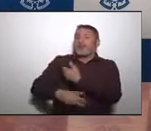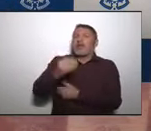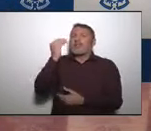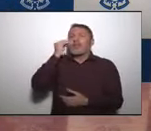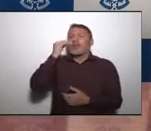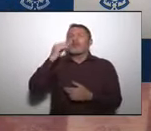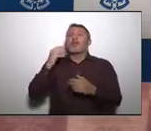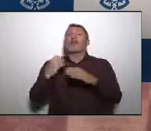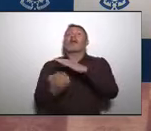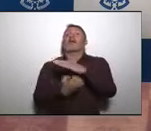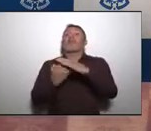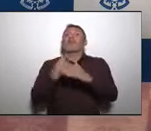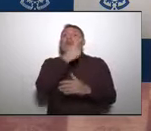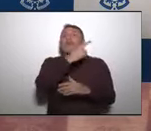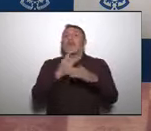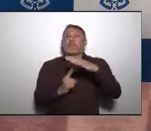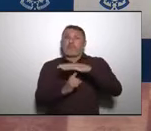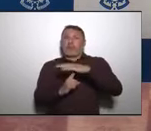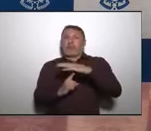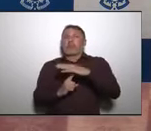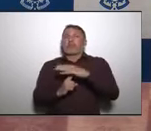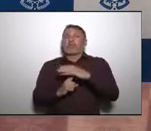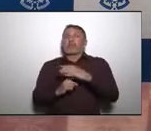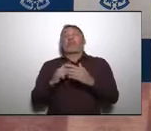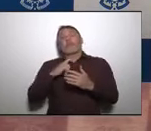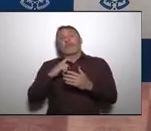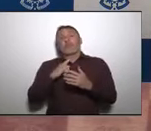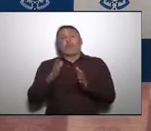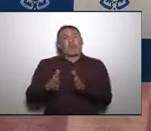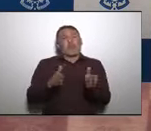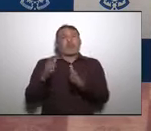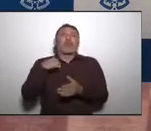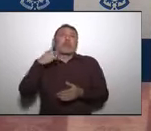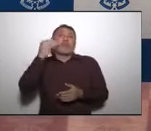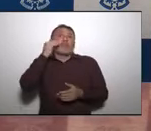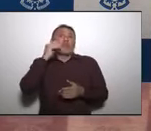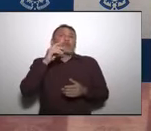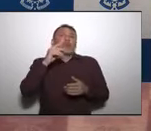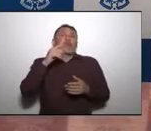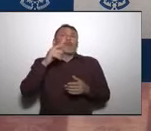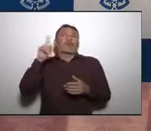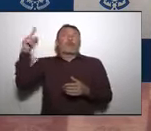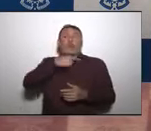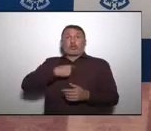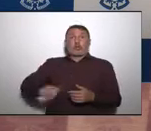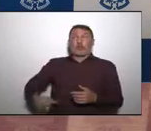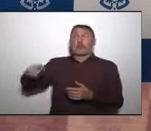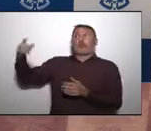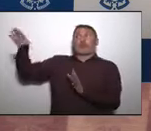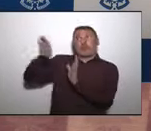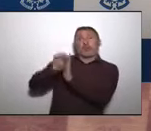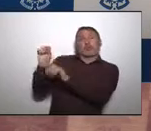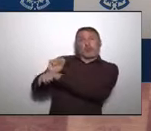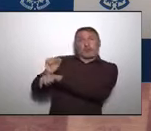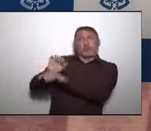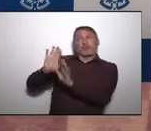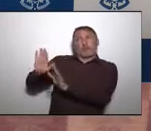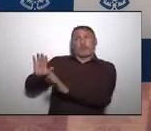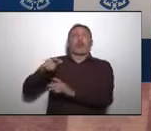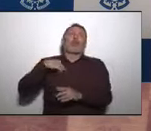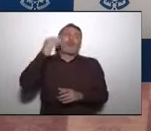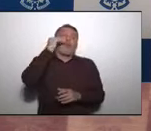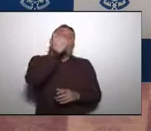outras alternativas, porque nós vamos precisar aí de pelo menos uns 100 mil testes. Então, além desses da China, nós estamos tentando comprar de outros